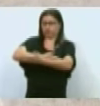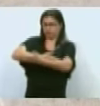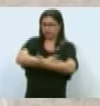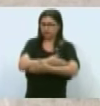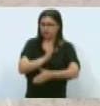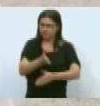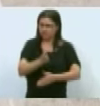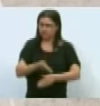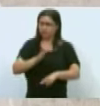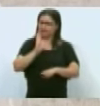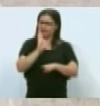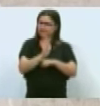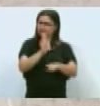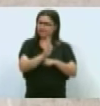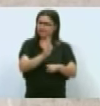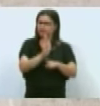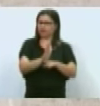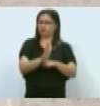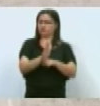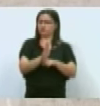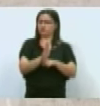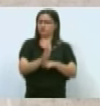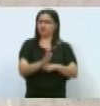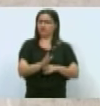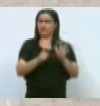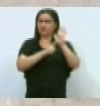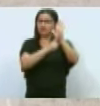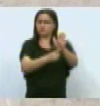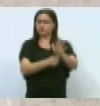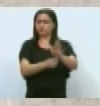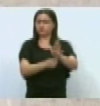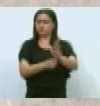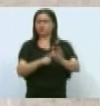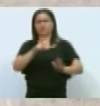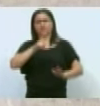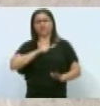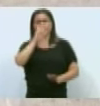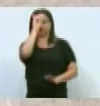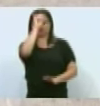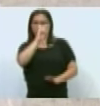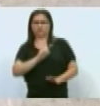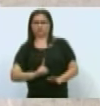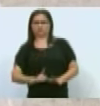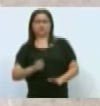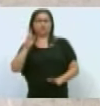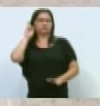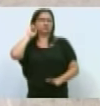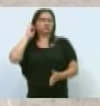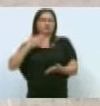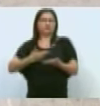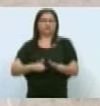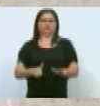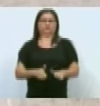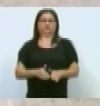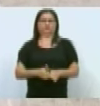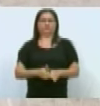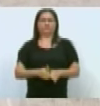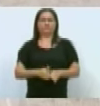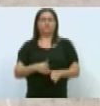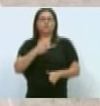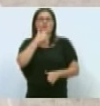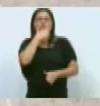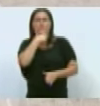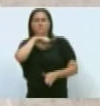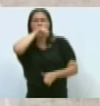bastante. O teste de orelhinha já detecta a criança, né, se ela tem perda auditiva, e os pais têm que correr atrás. Foi o que